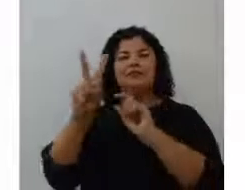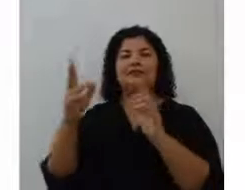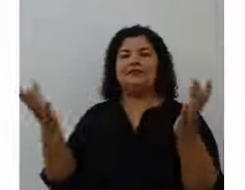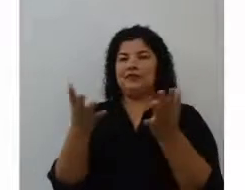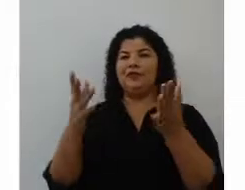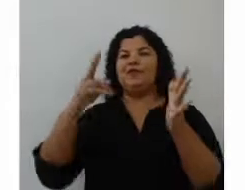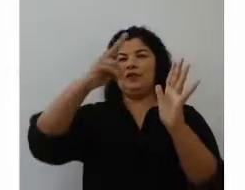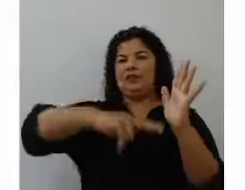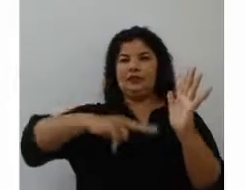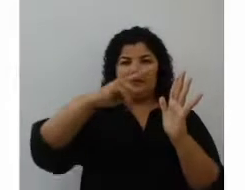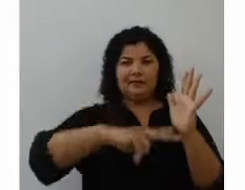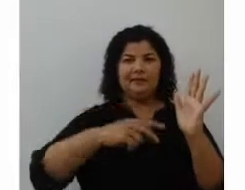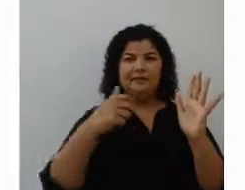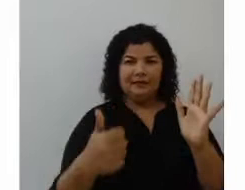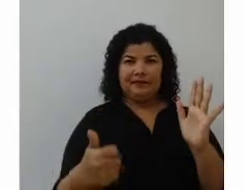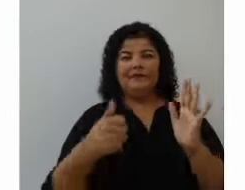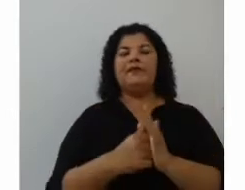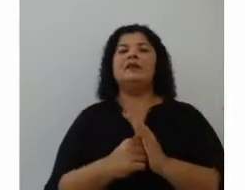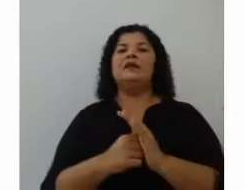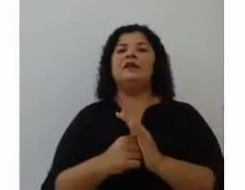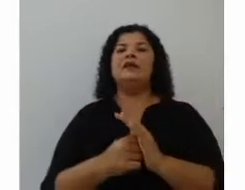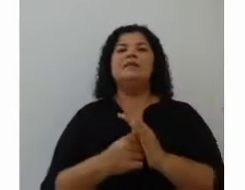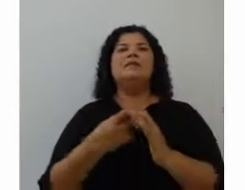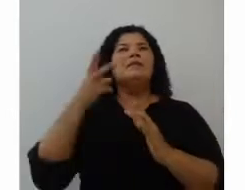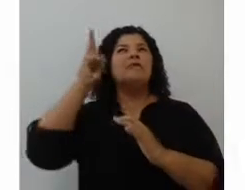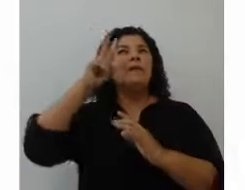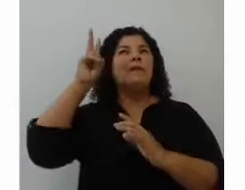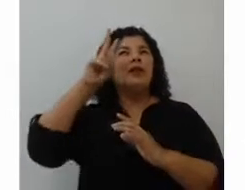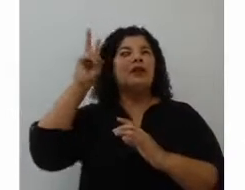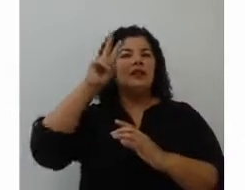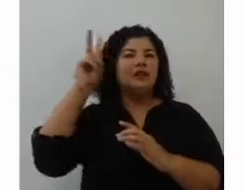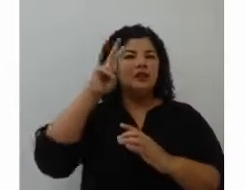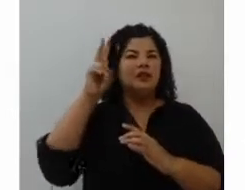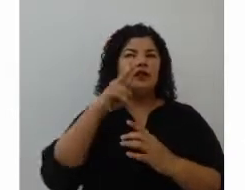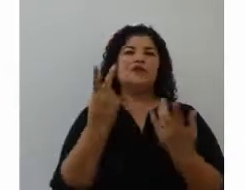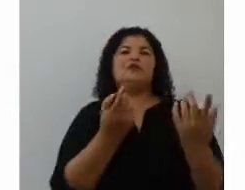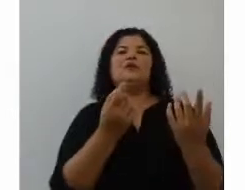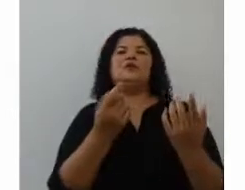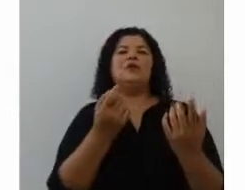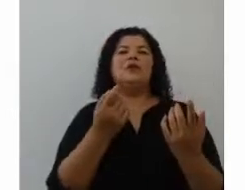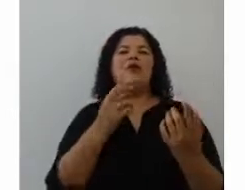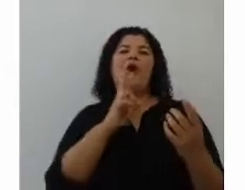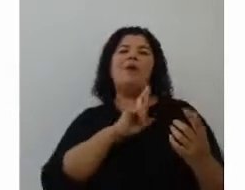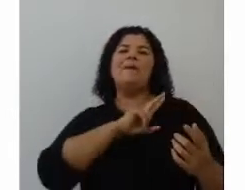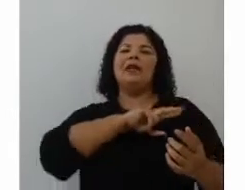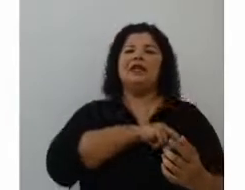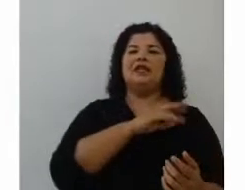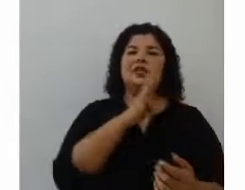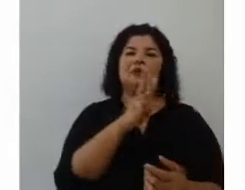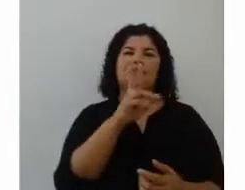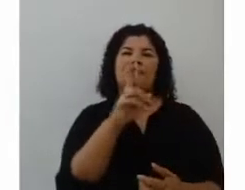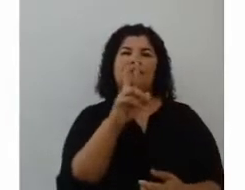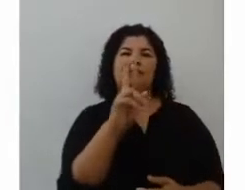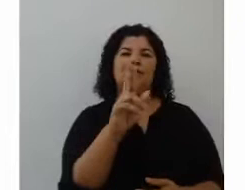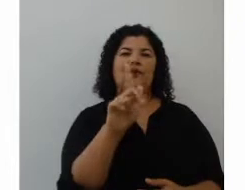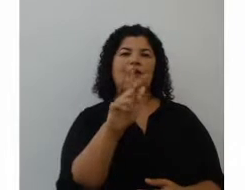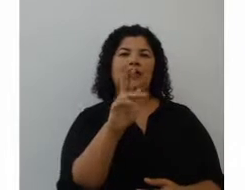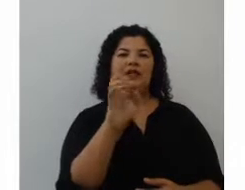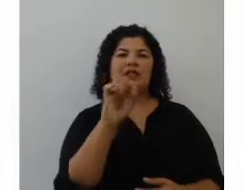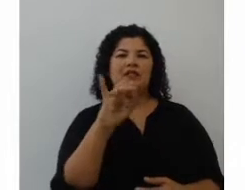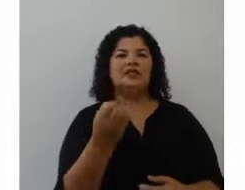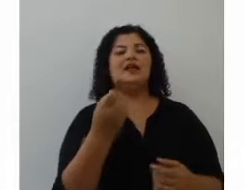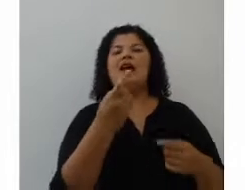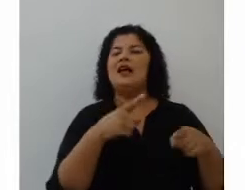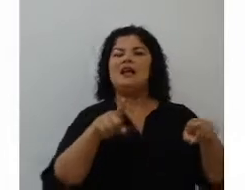vai acompanhar. Momento histórico, burguesia e romantismo, pois são como sinônimos. O segundo é a expressão literária